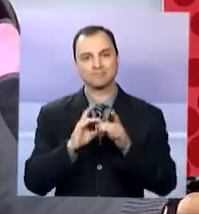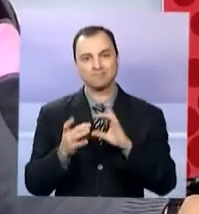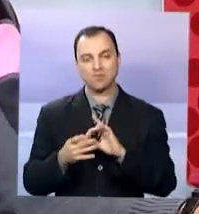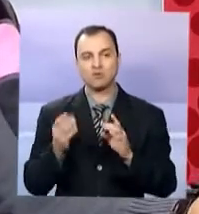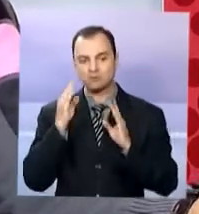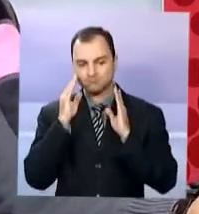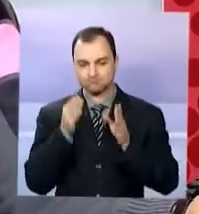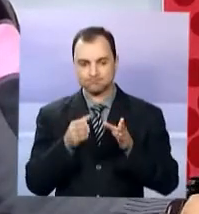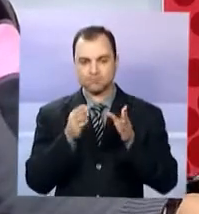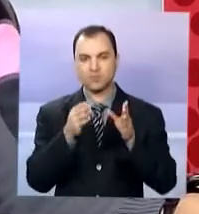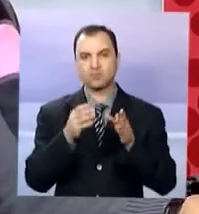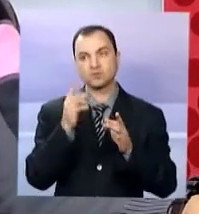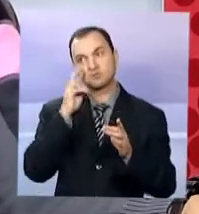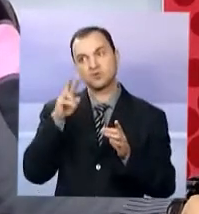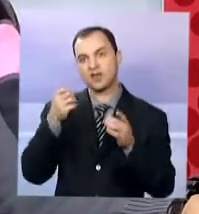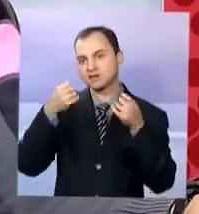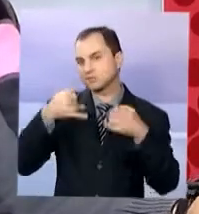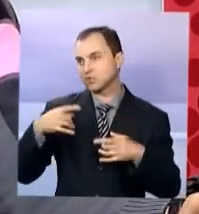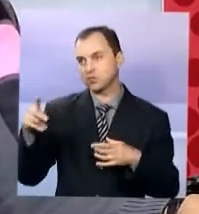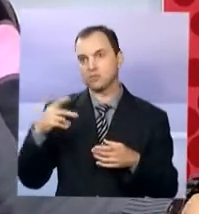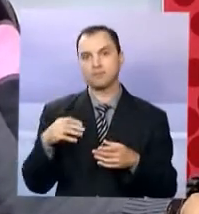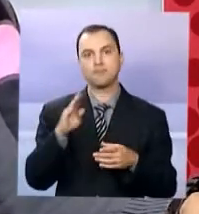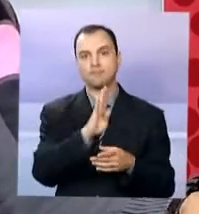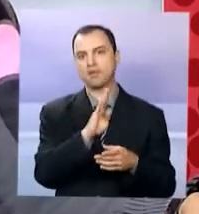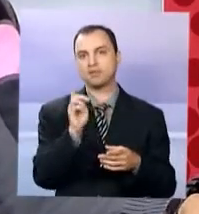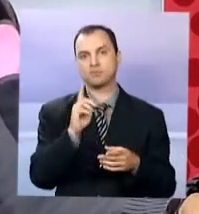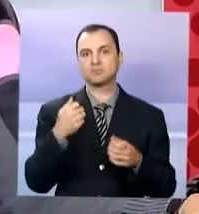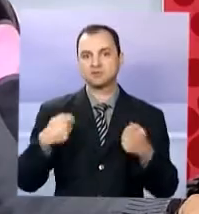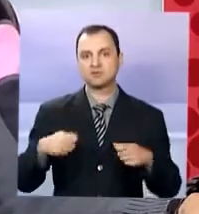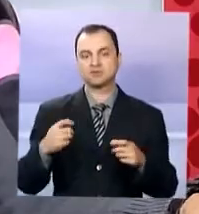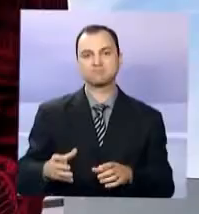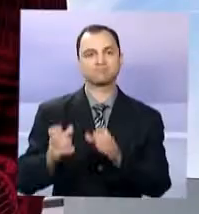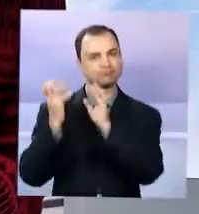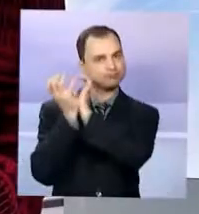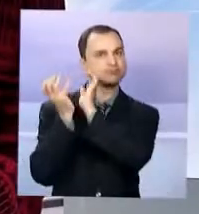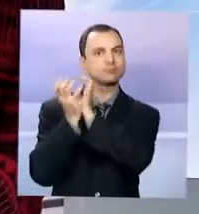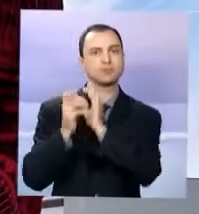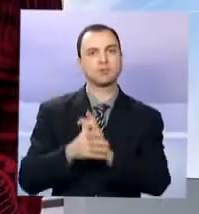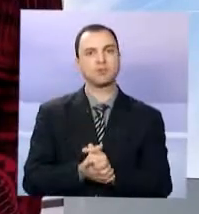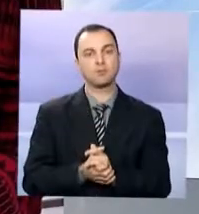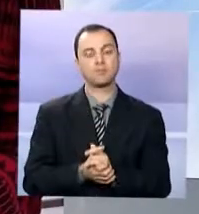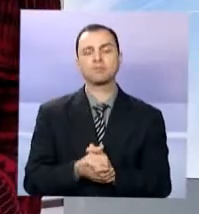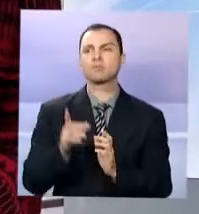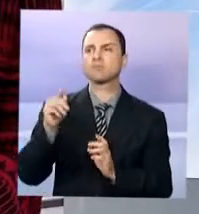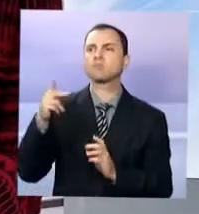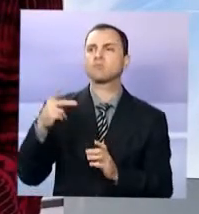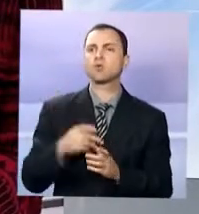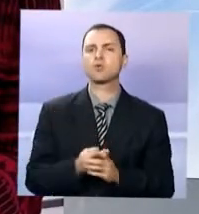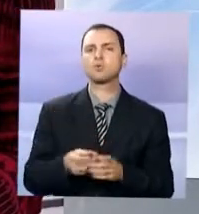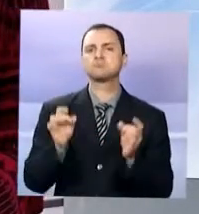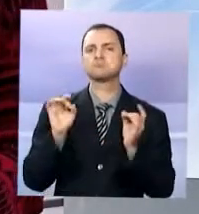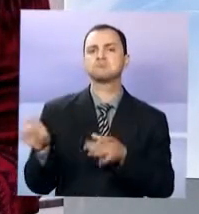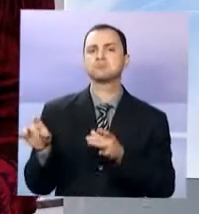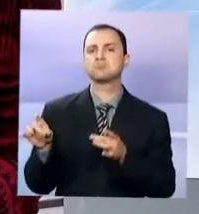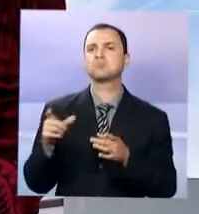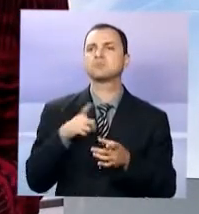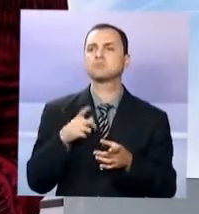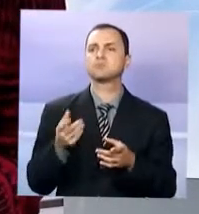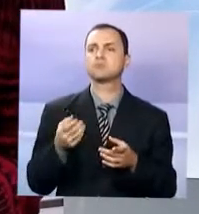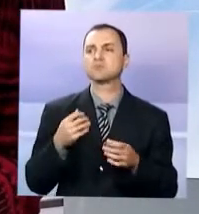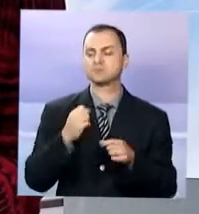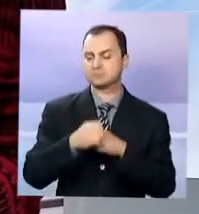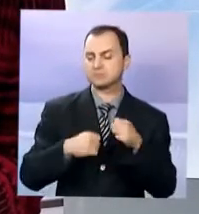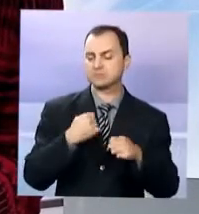eu vou seguir muito que Parreira falou não tem plano b tem que ser campeão é isso e para você né como técnico você tava falando